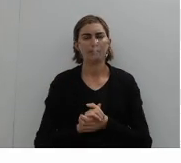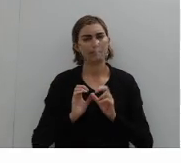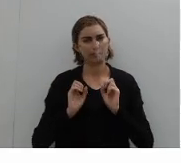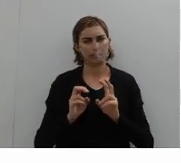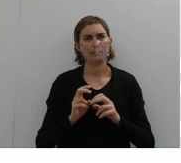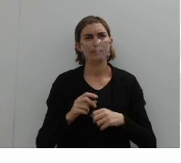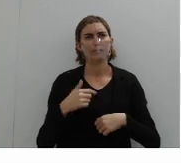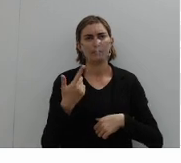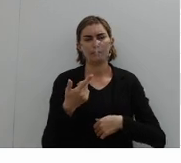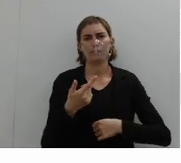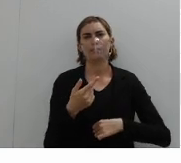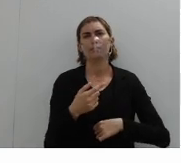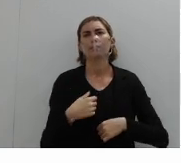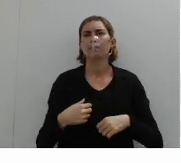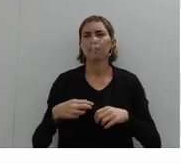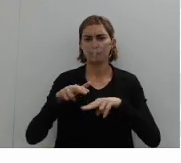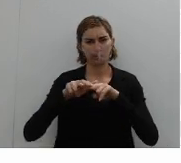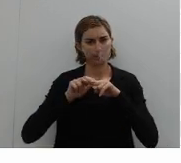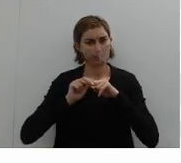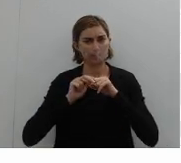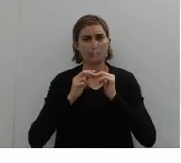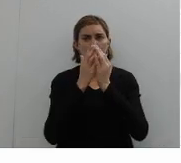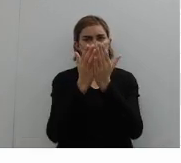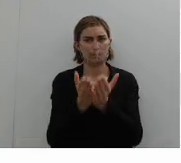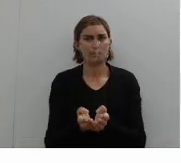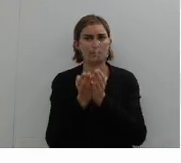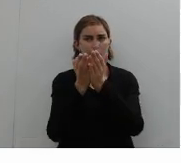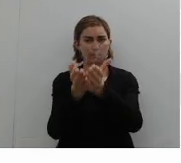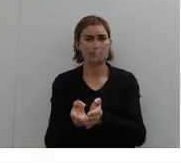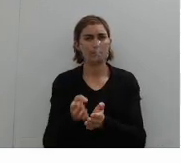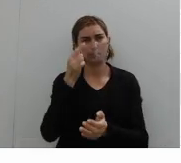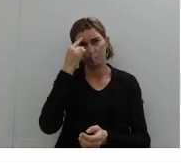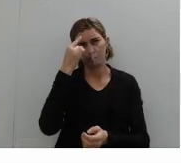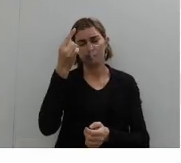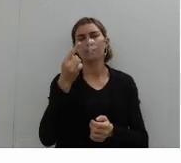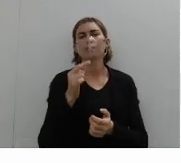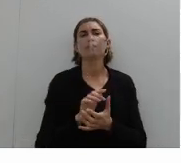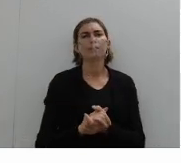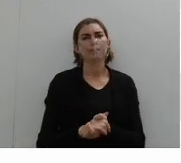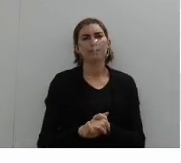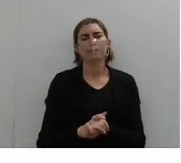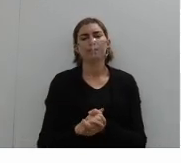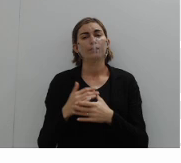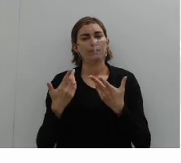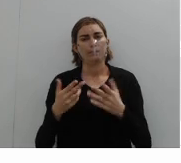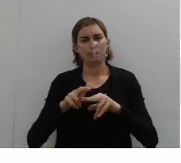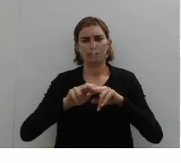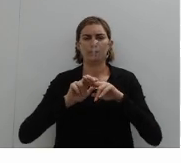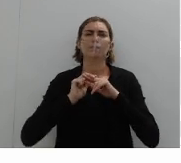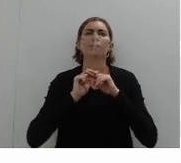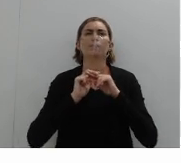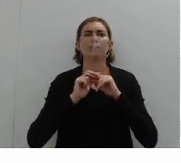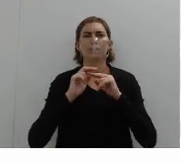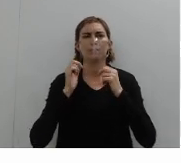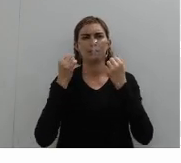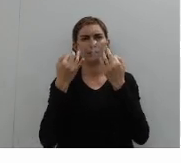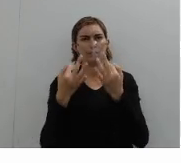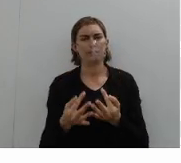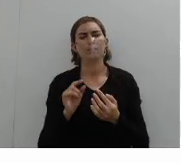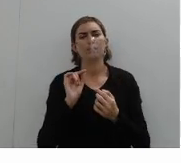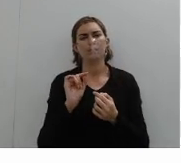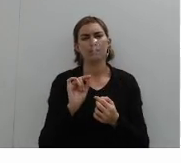Ok. A motivação ideológica das grandes navegações. Na motivação ideológica, nós tivemos o